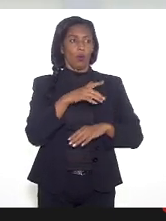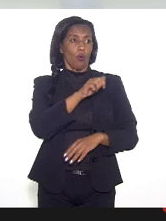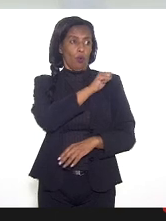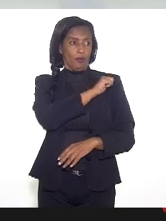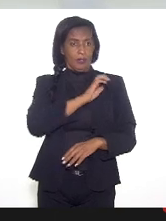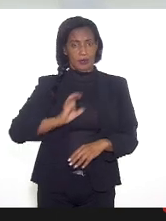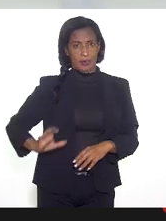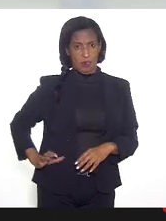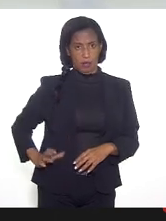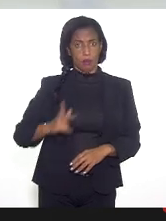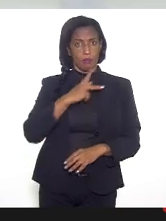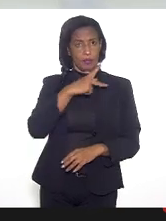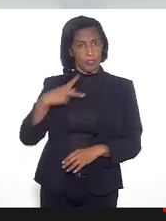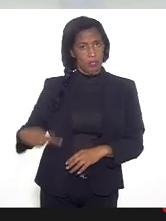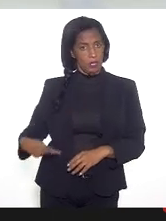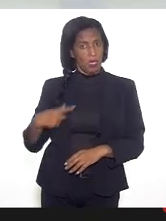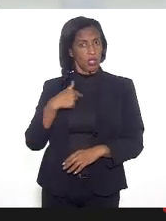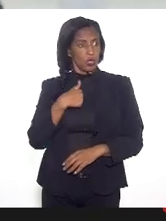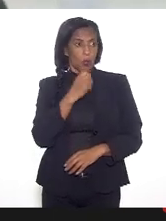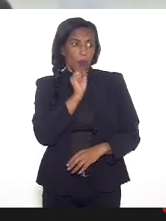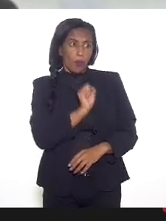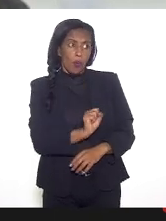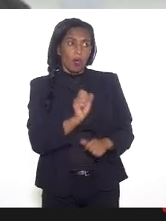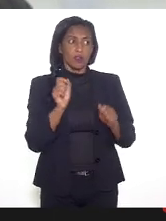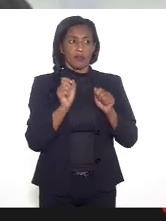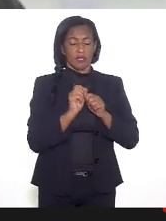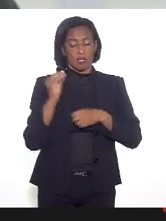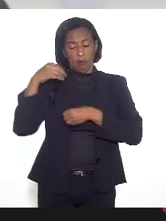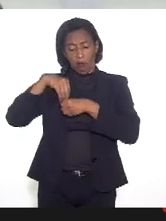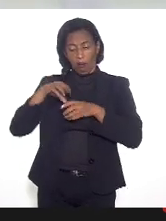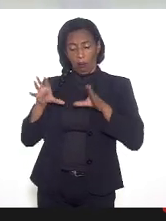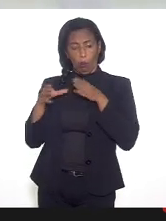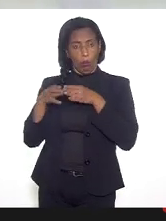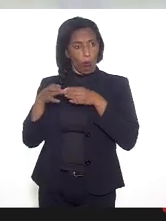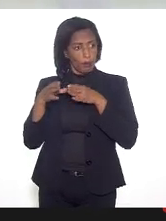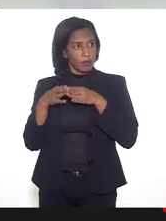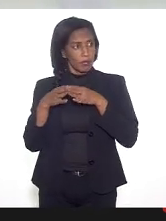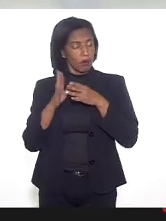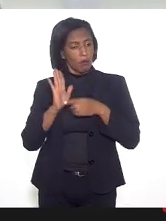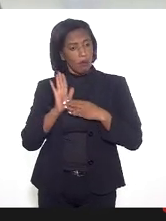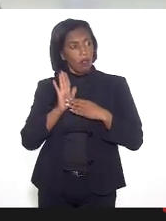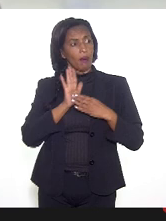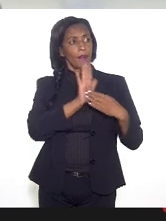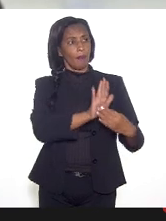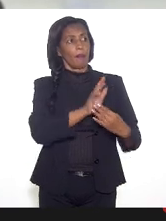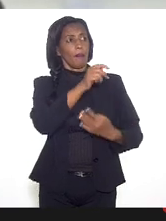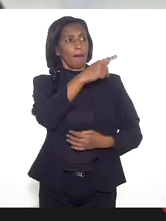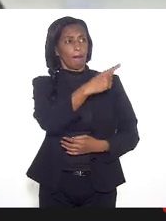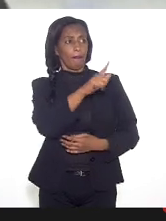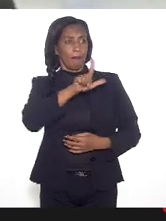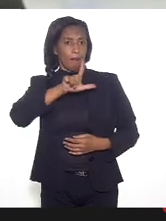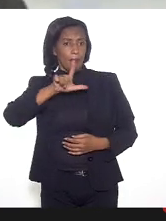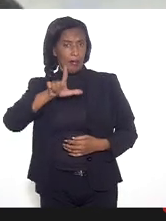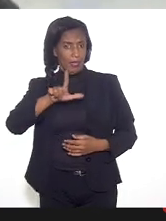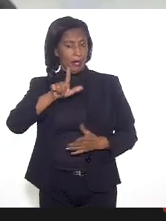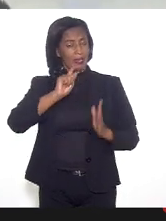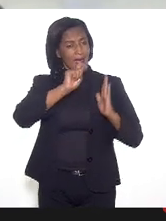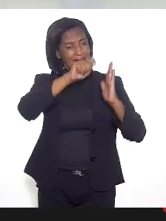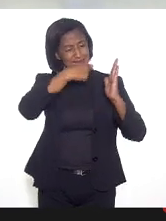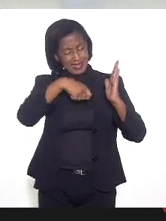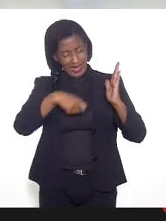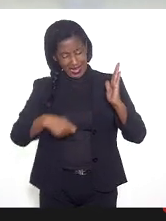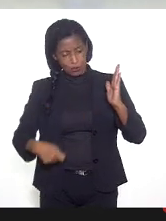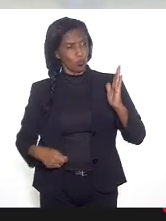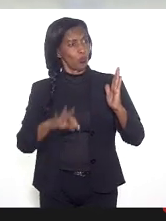deputado André Siciliano, e possa fazer até no âmbito da comissão, que a comissão apresente um PL assinado por todos